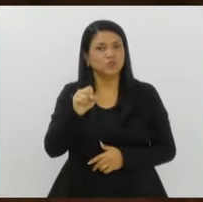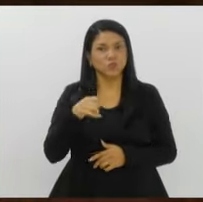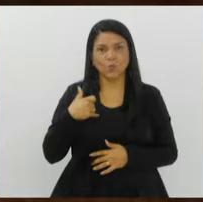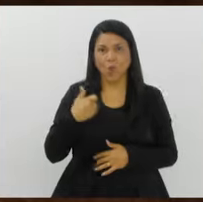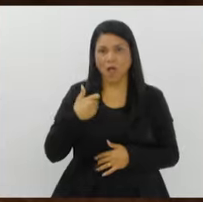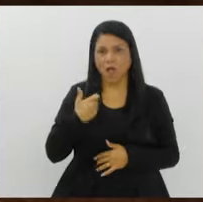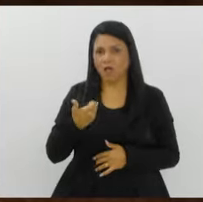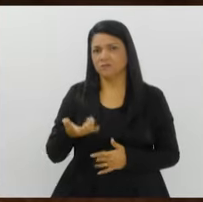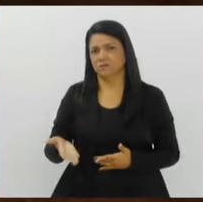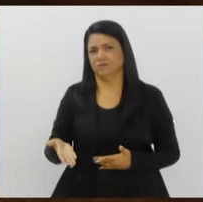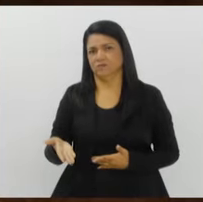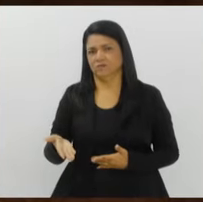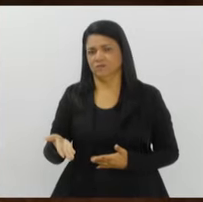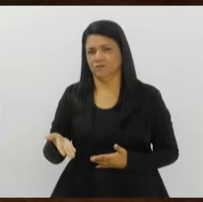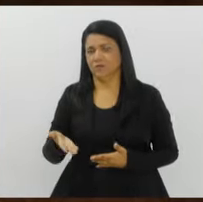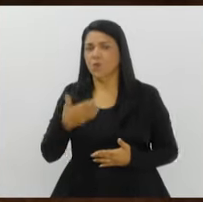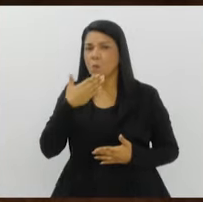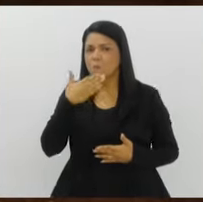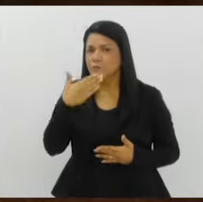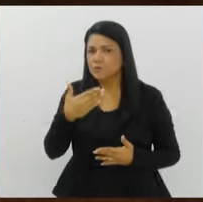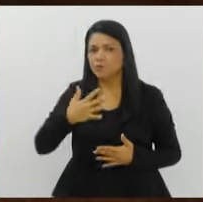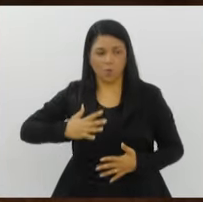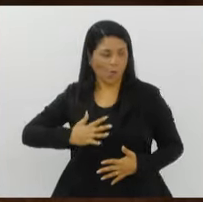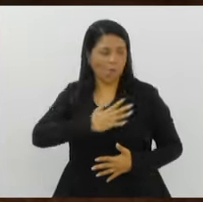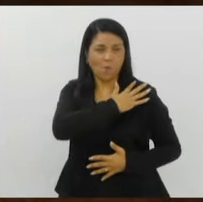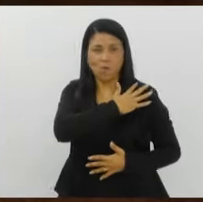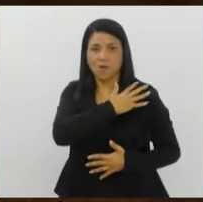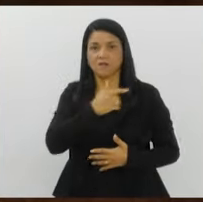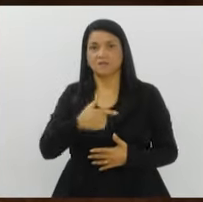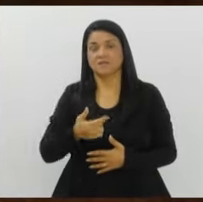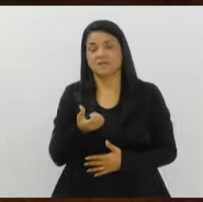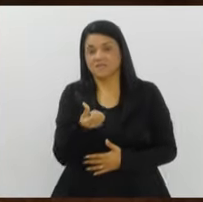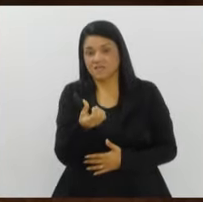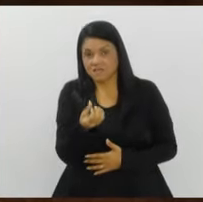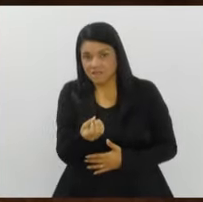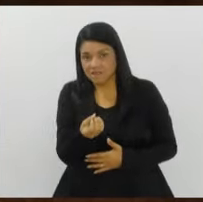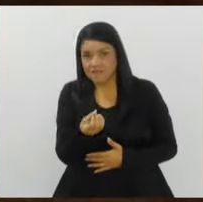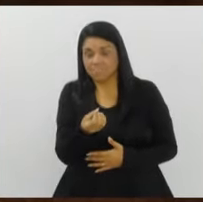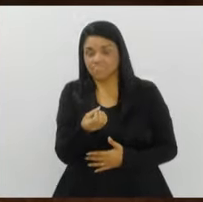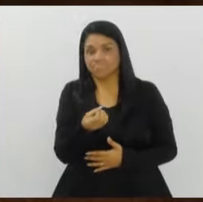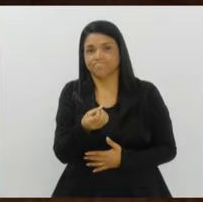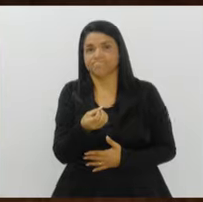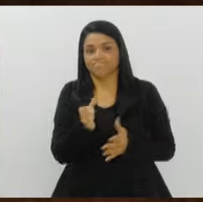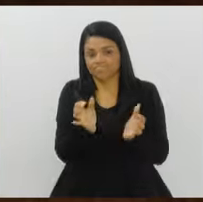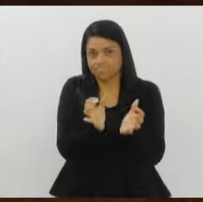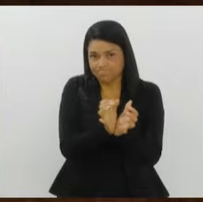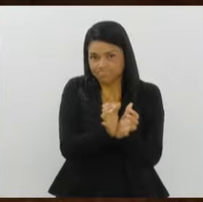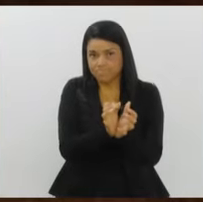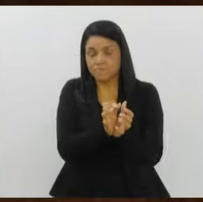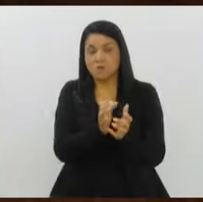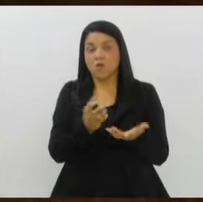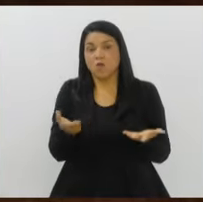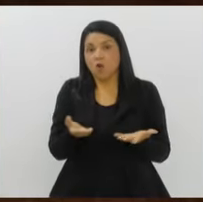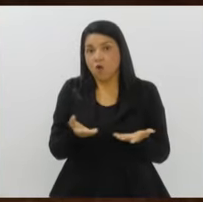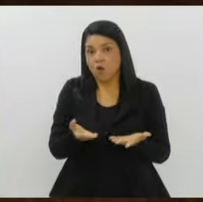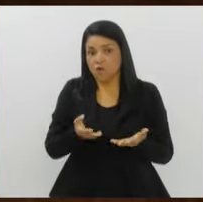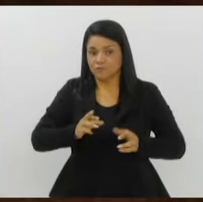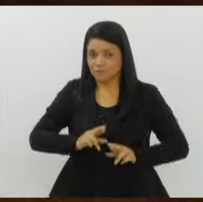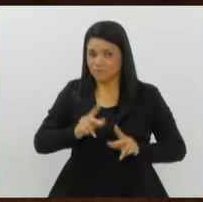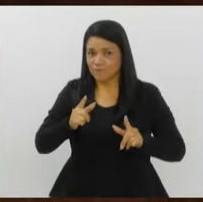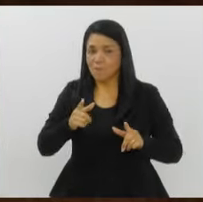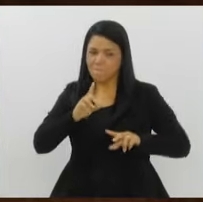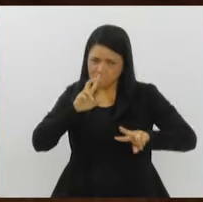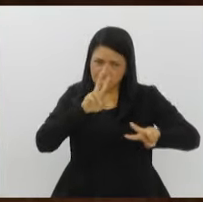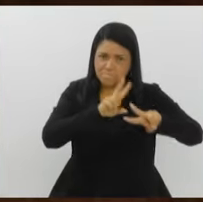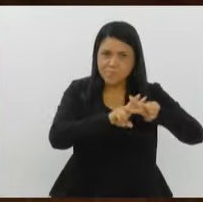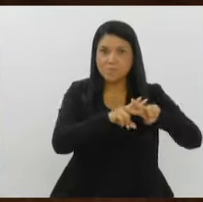e que eu pedi muito ao comandante a 60 DP que pegasse, mas foi o 15º hoje, que fez um excelente trabalho, foram 3